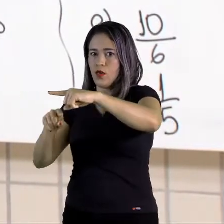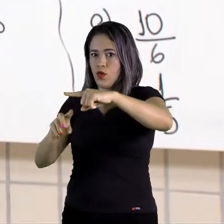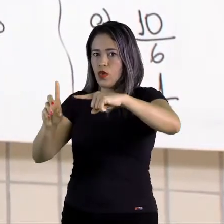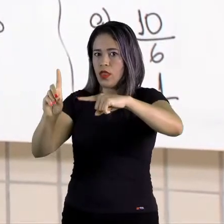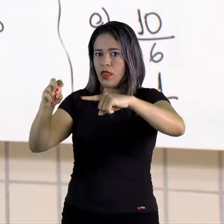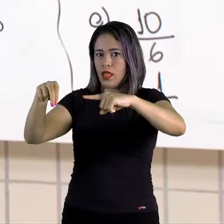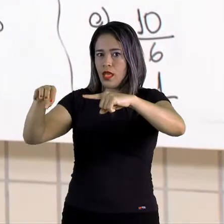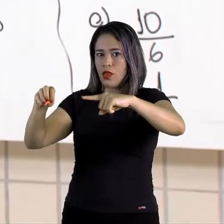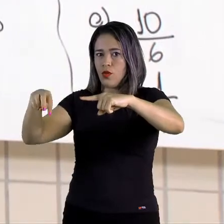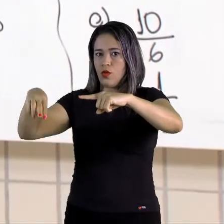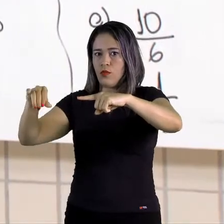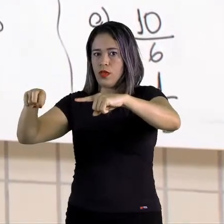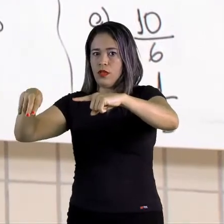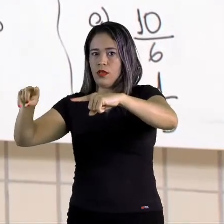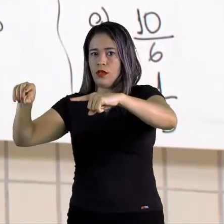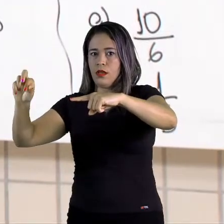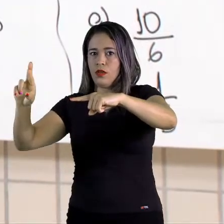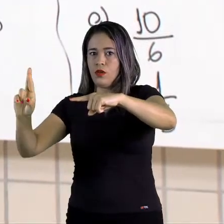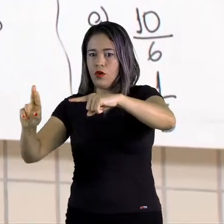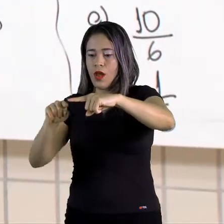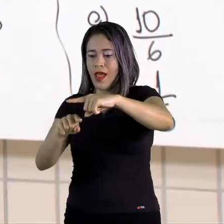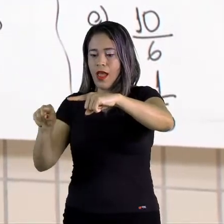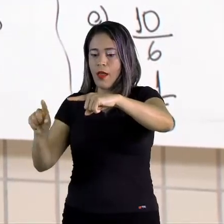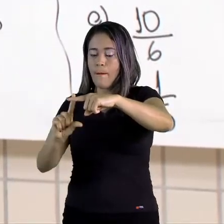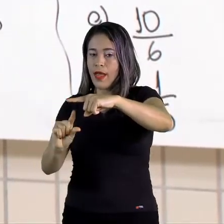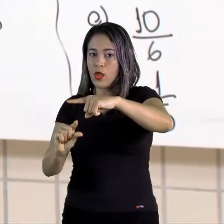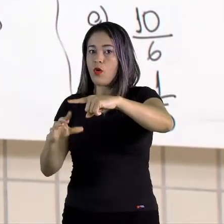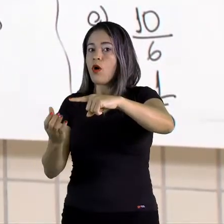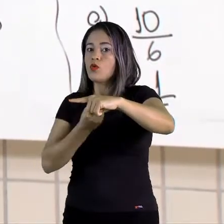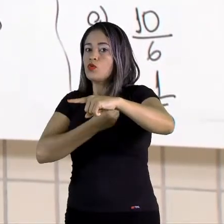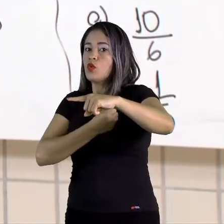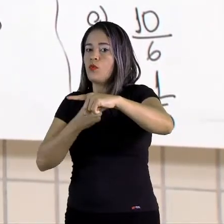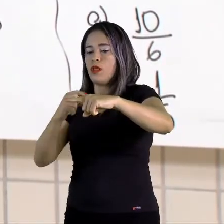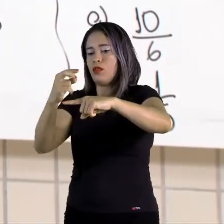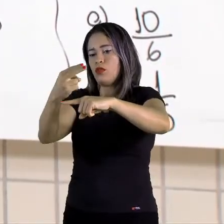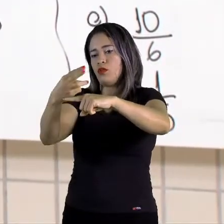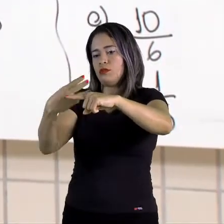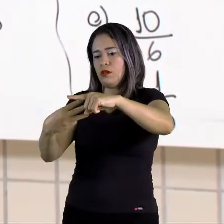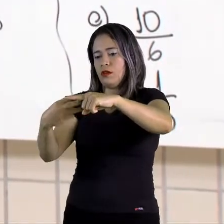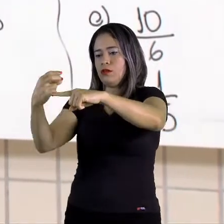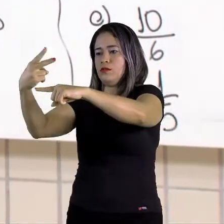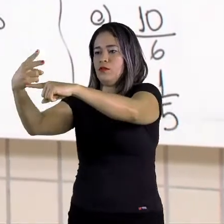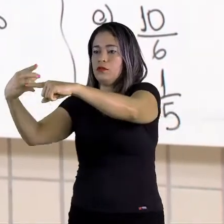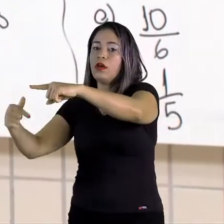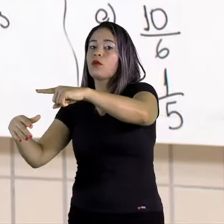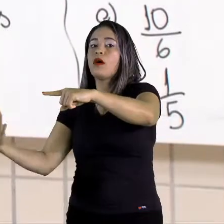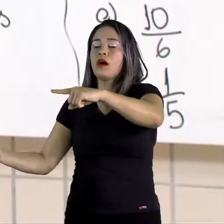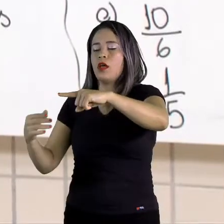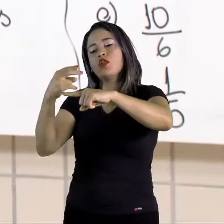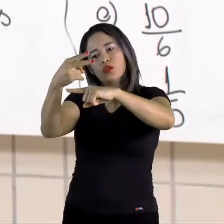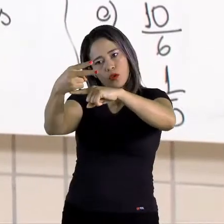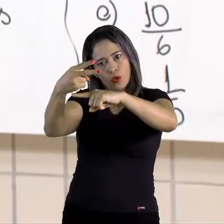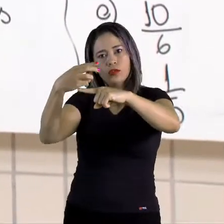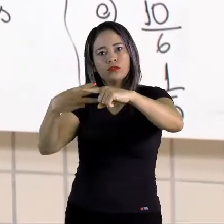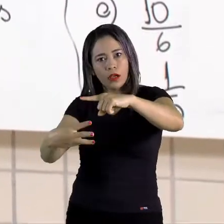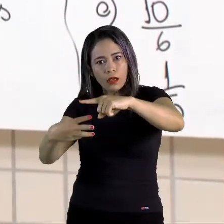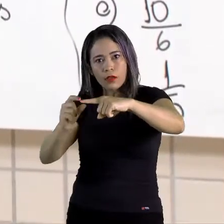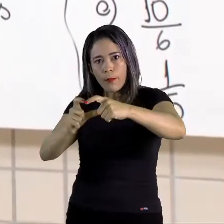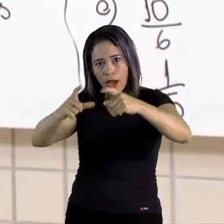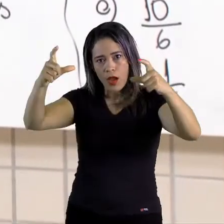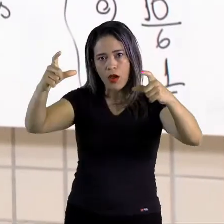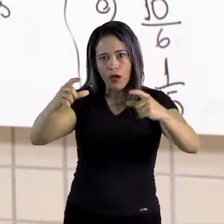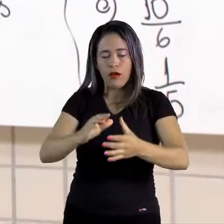denominador. Então, entre 2/3 e 2/7, 2/3 é a maior fração.